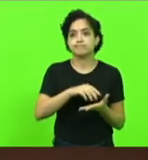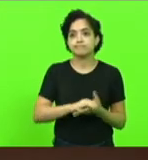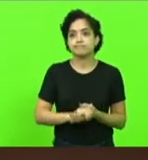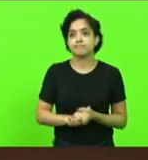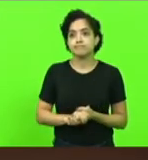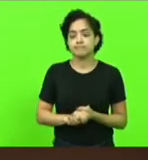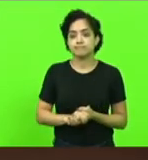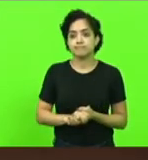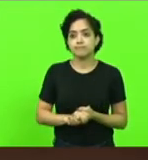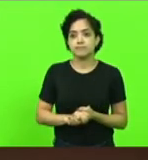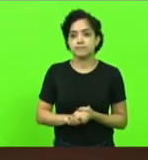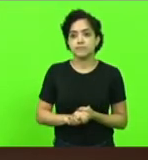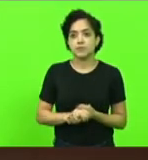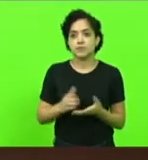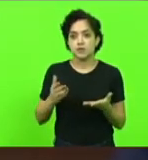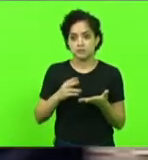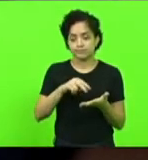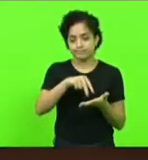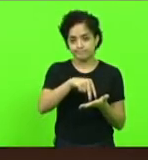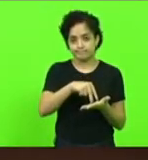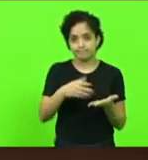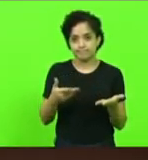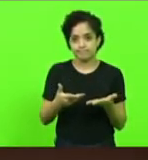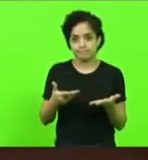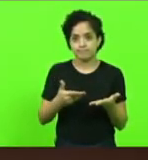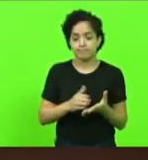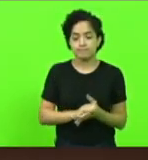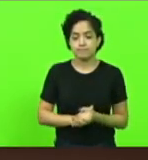fazer a presidência e esse deputado fazer uso da palavra.